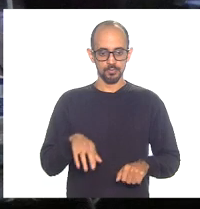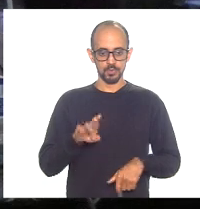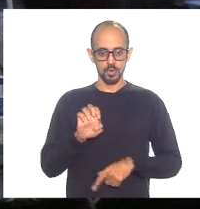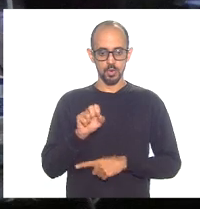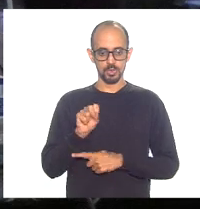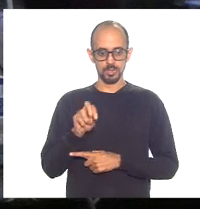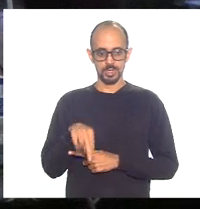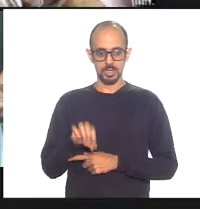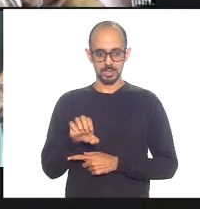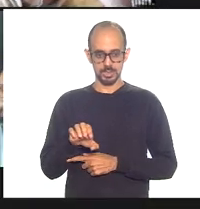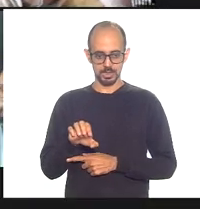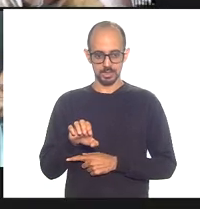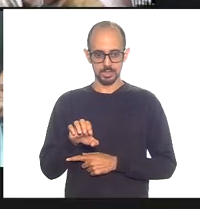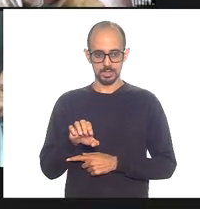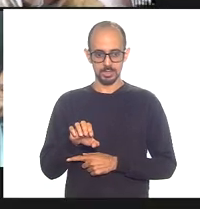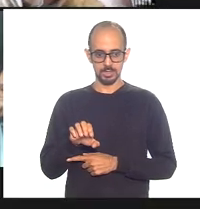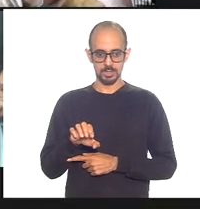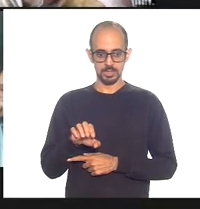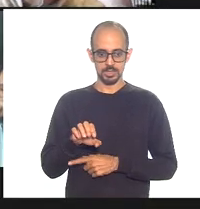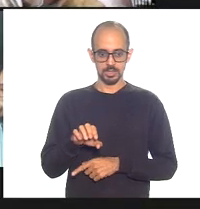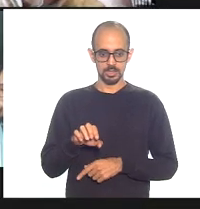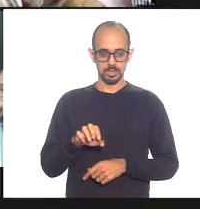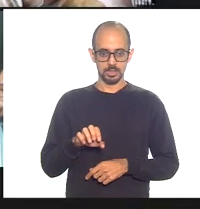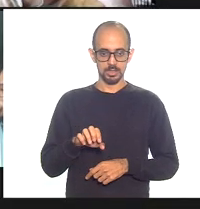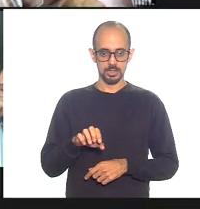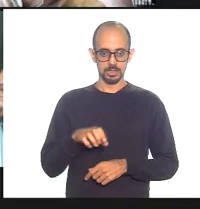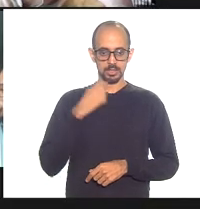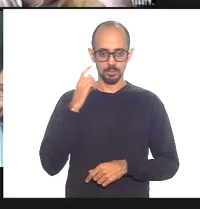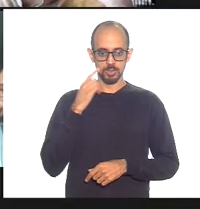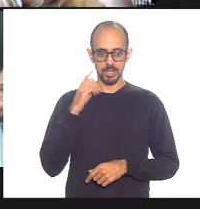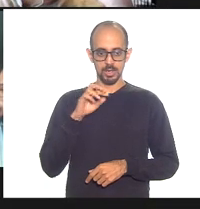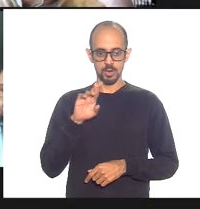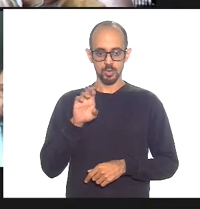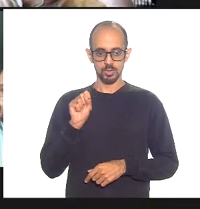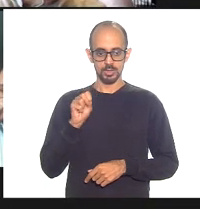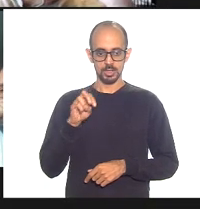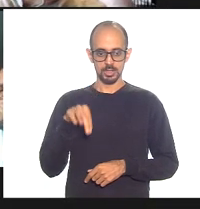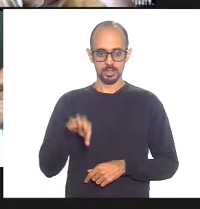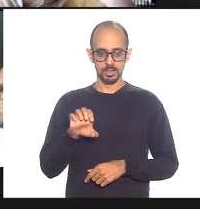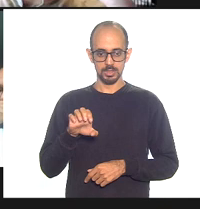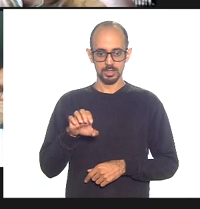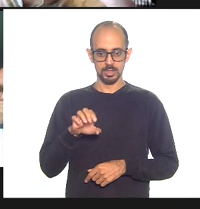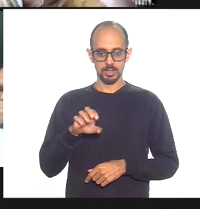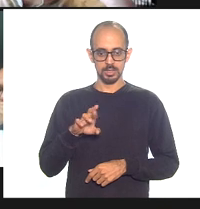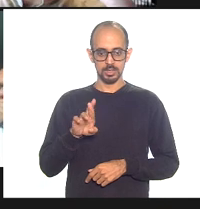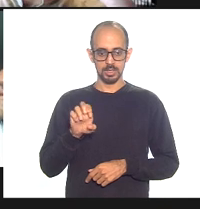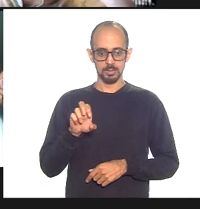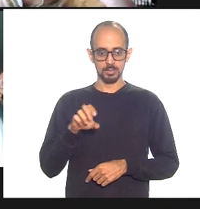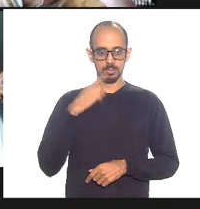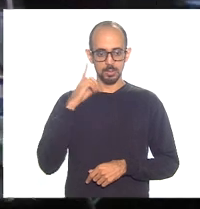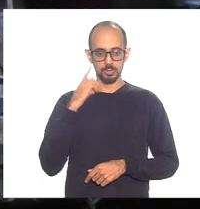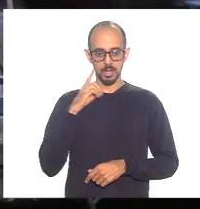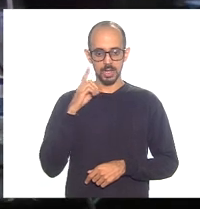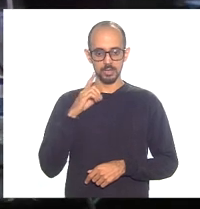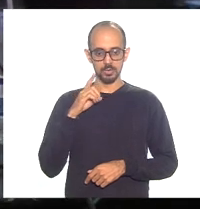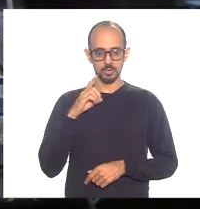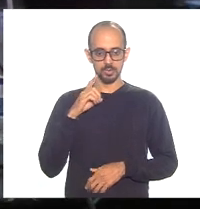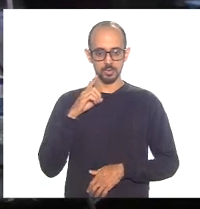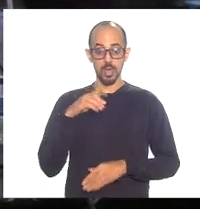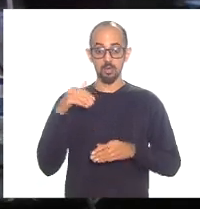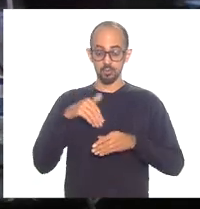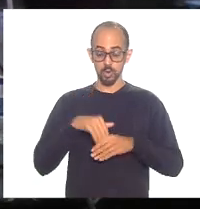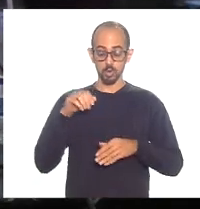Félix. Deputada Rosane Félix. Deputado Rosenberg. Rosane Félix